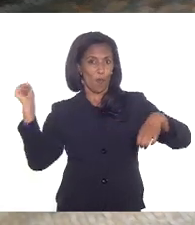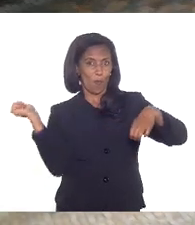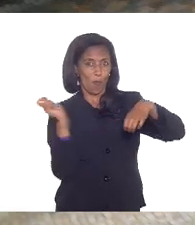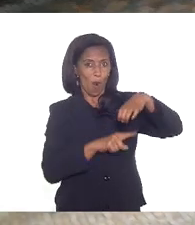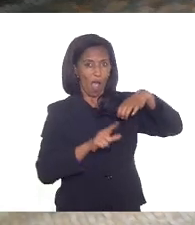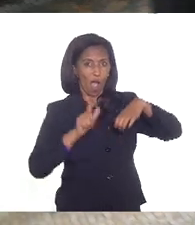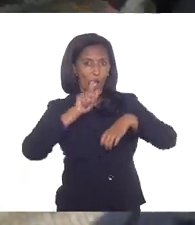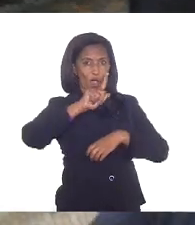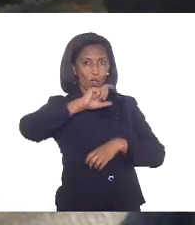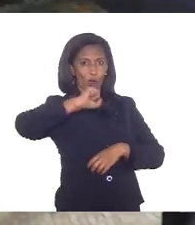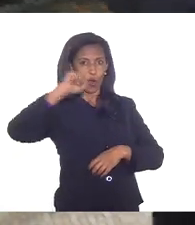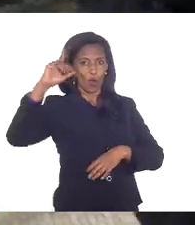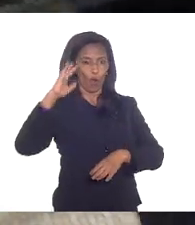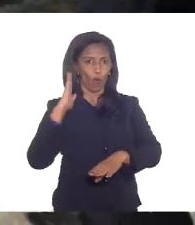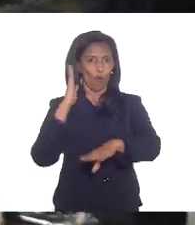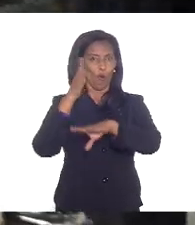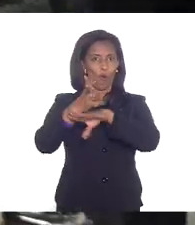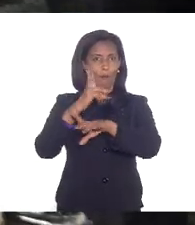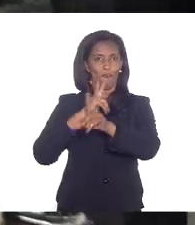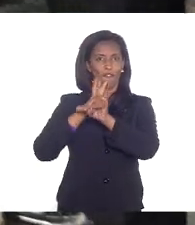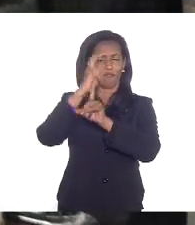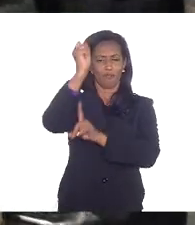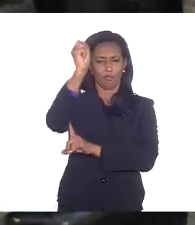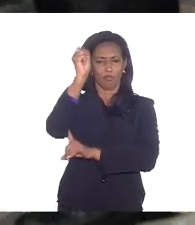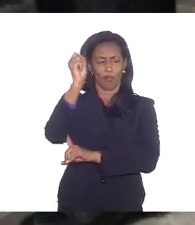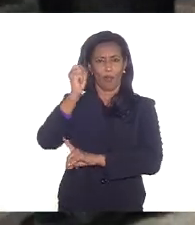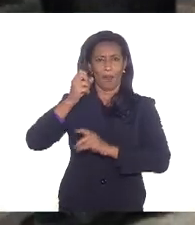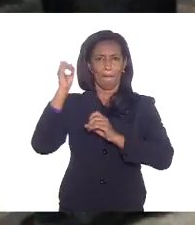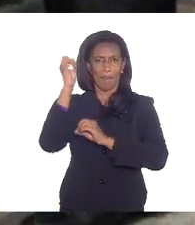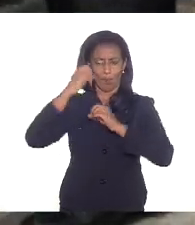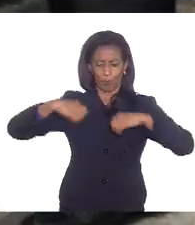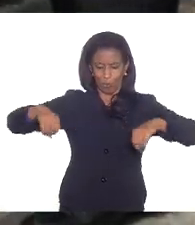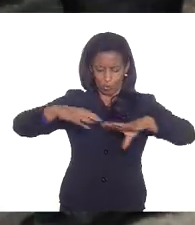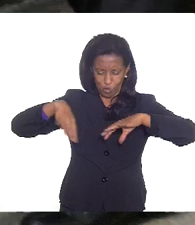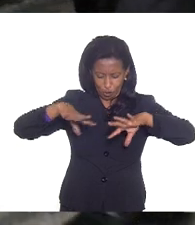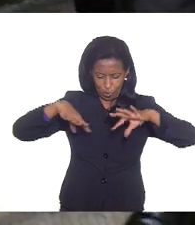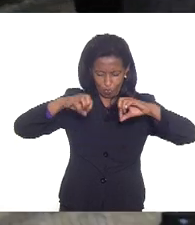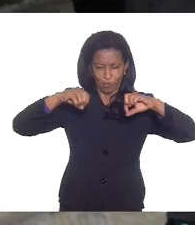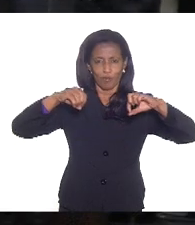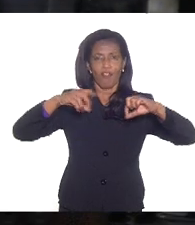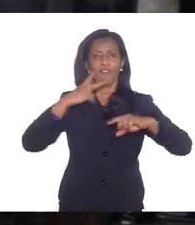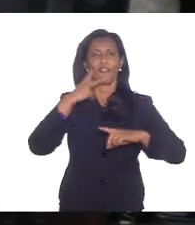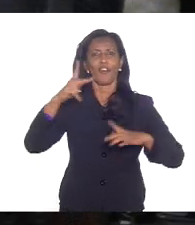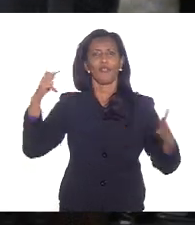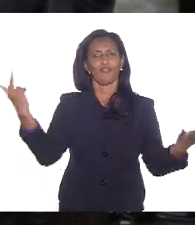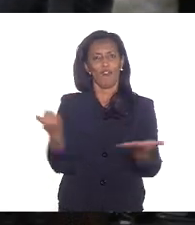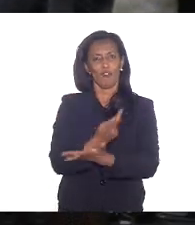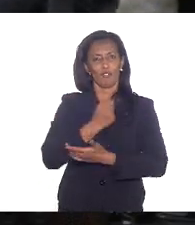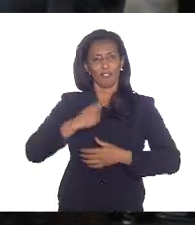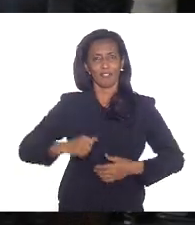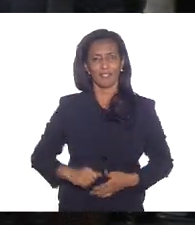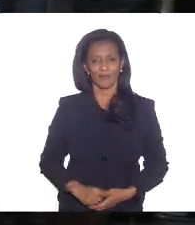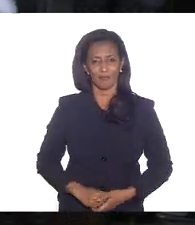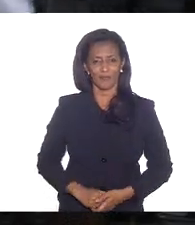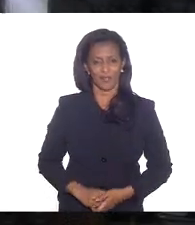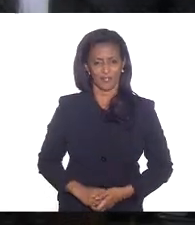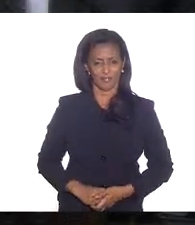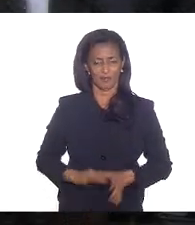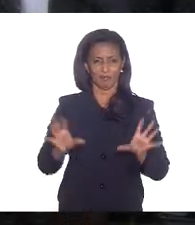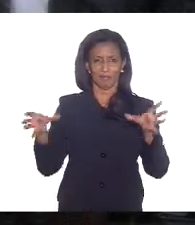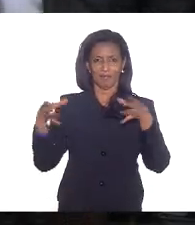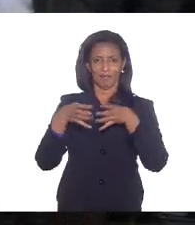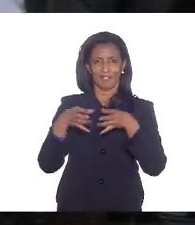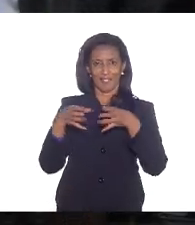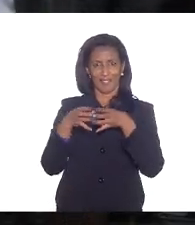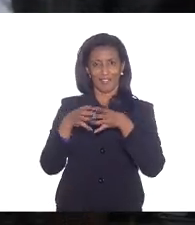rumo a vitória que o pai Jorge o gol búzios e diz que vai acontecer e pela